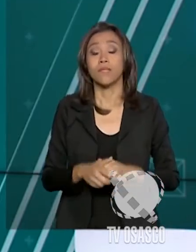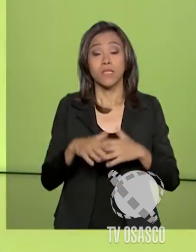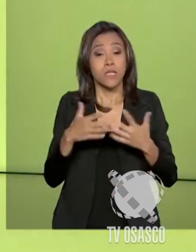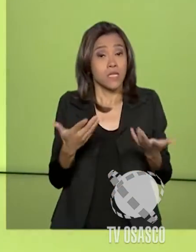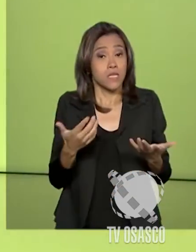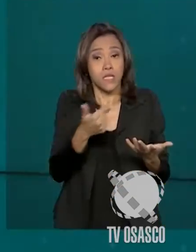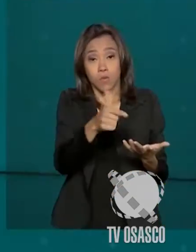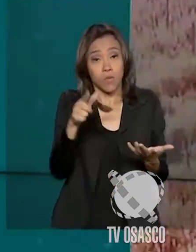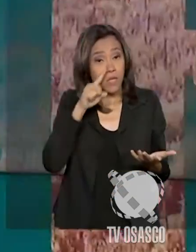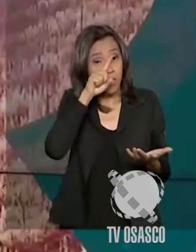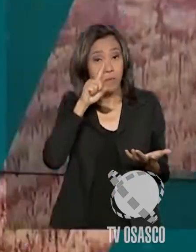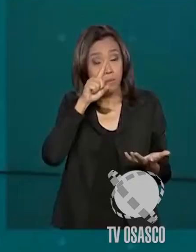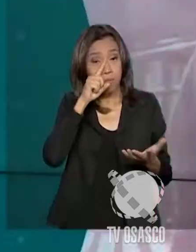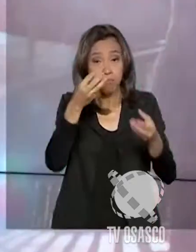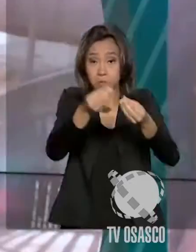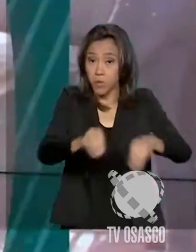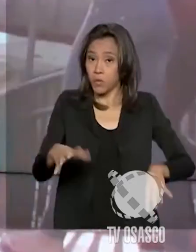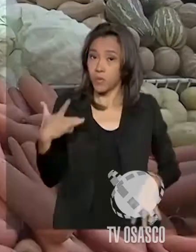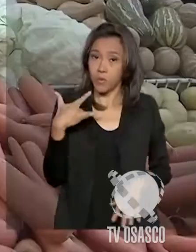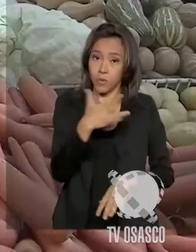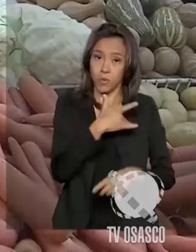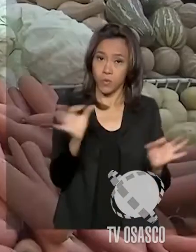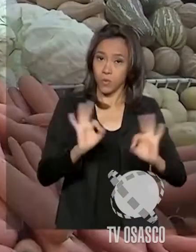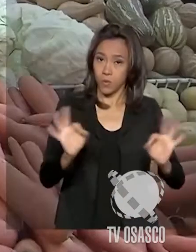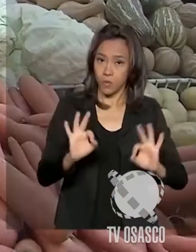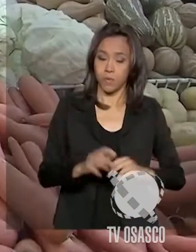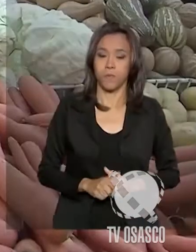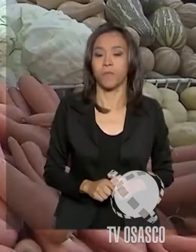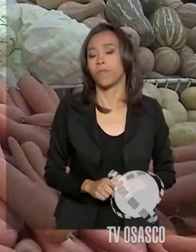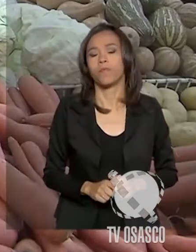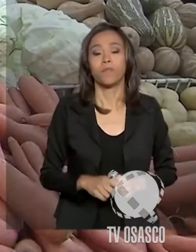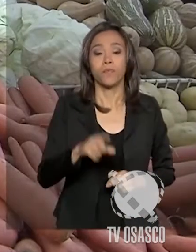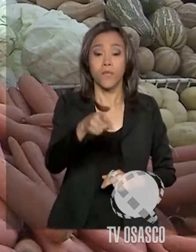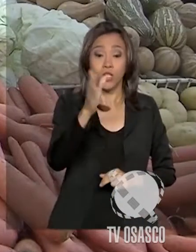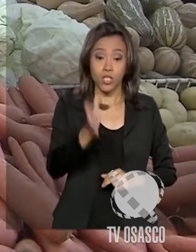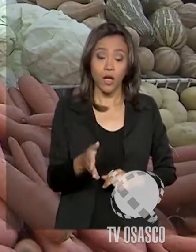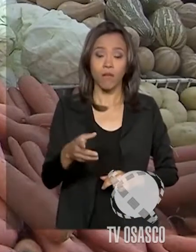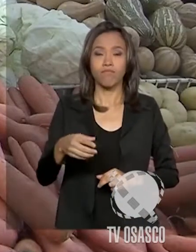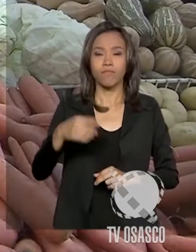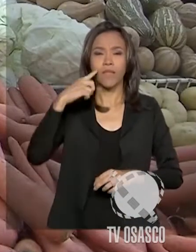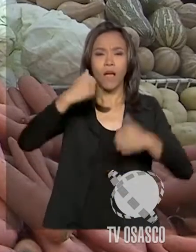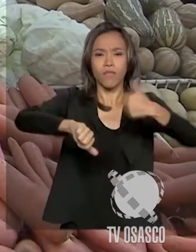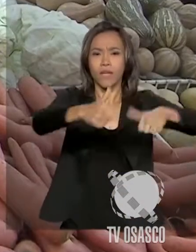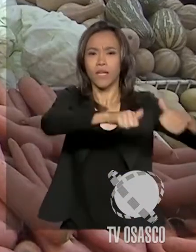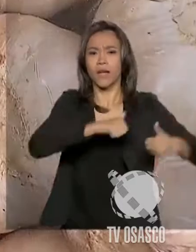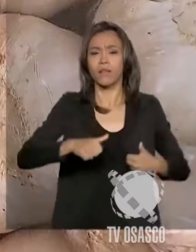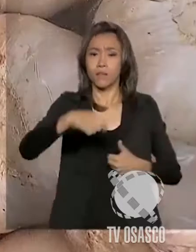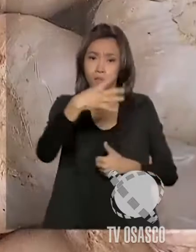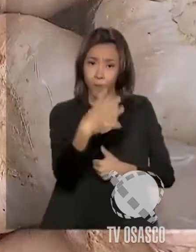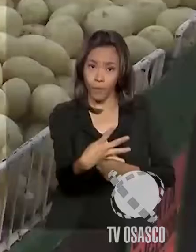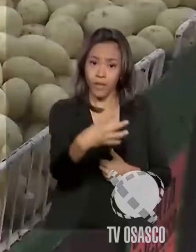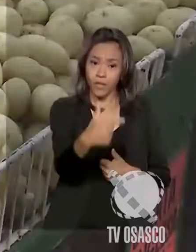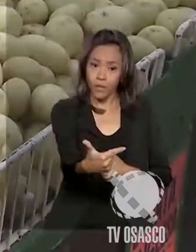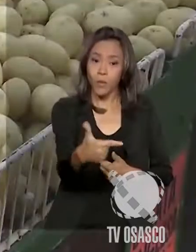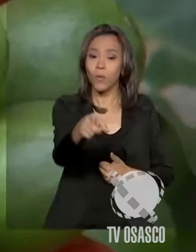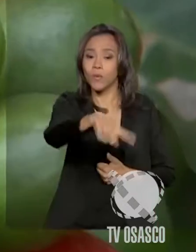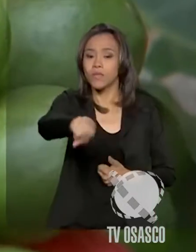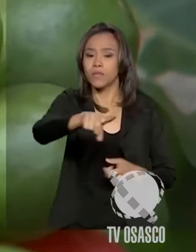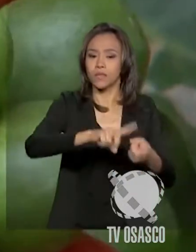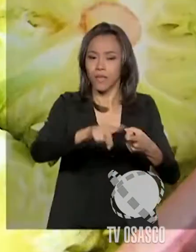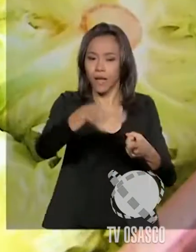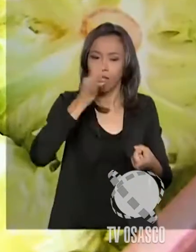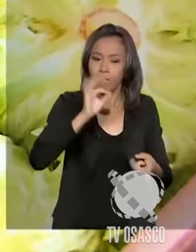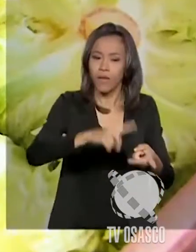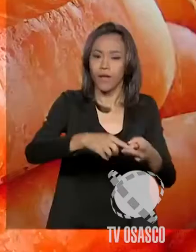E não apresentam riscos para o consumo. Foram analisados 42 produtos, como alho, batata,